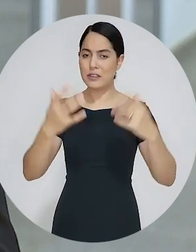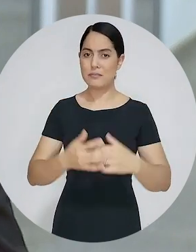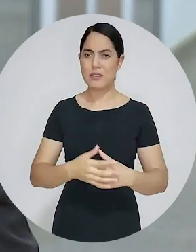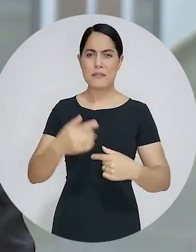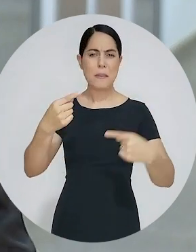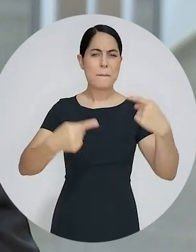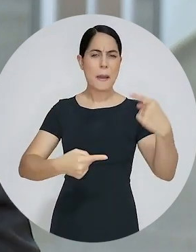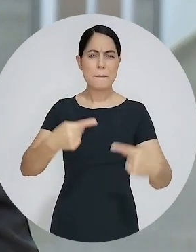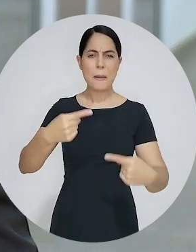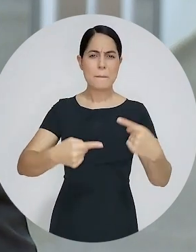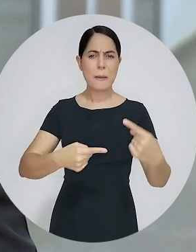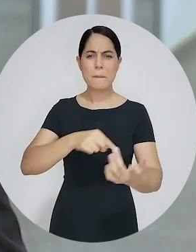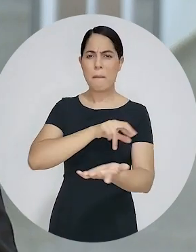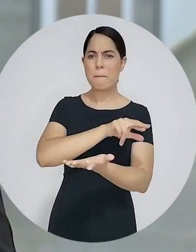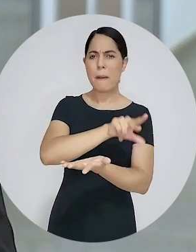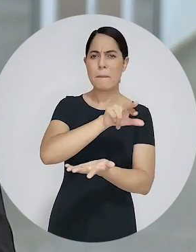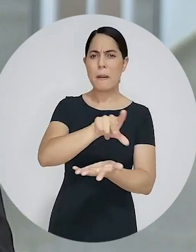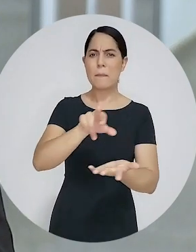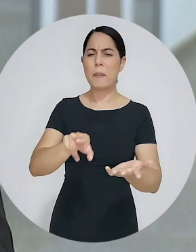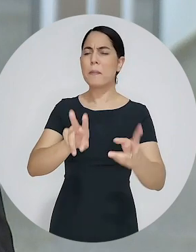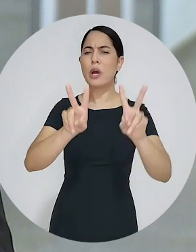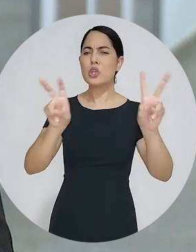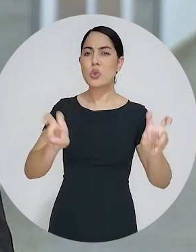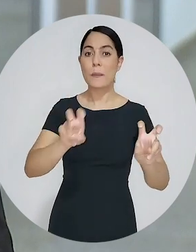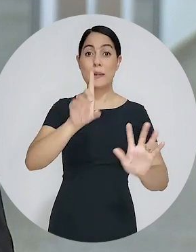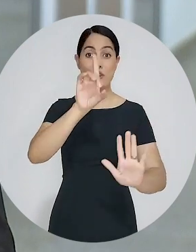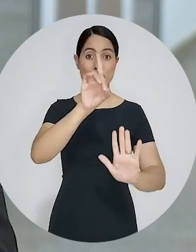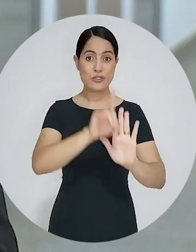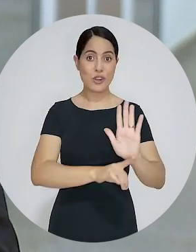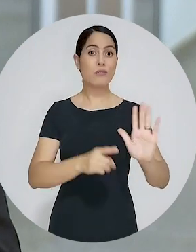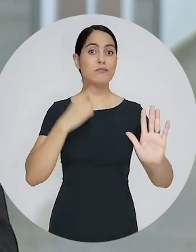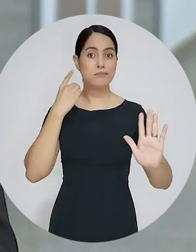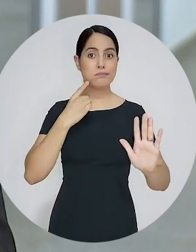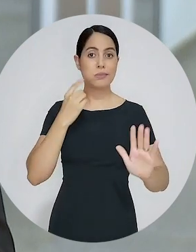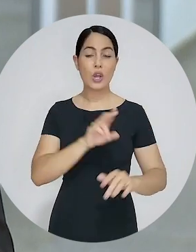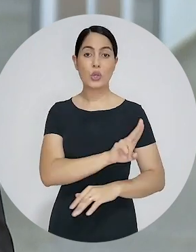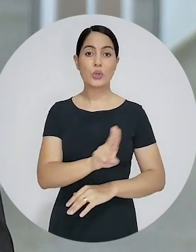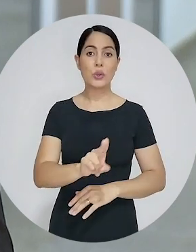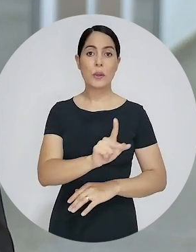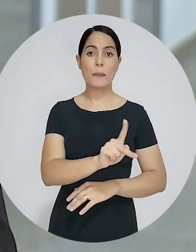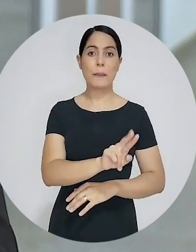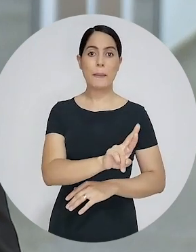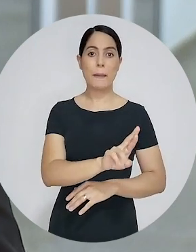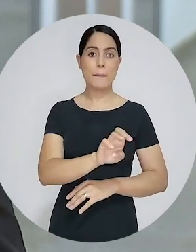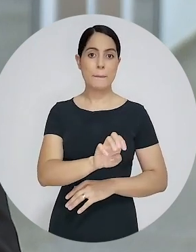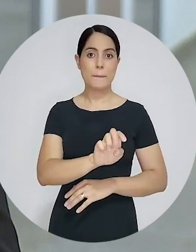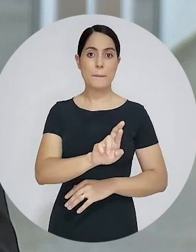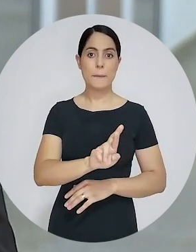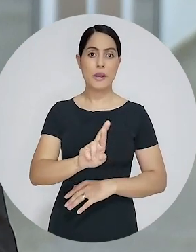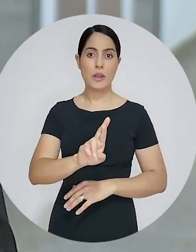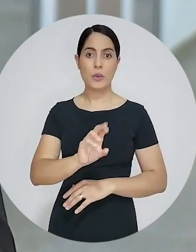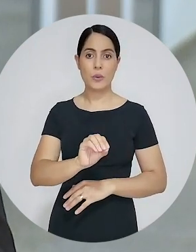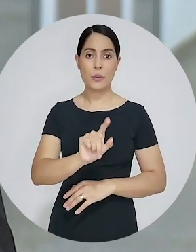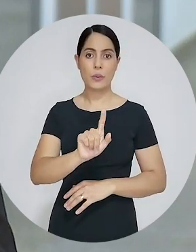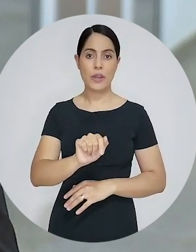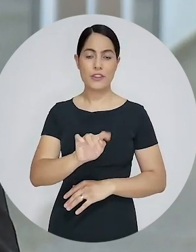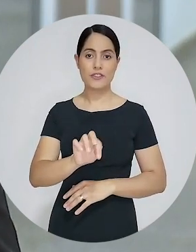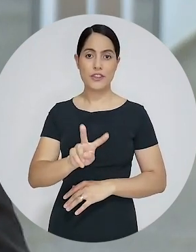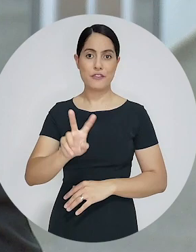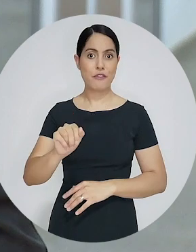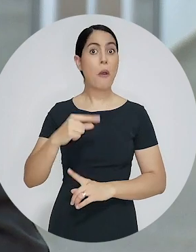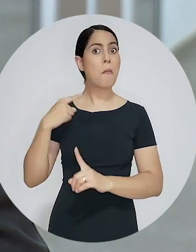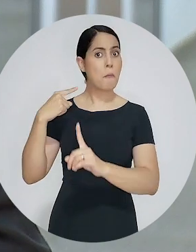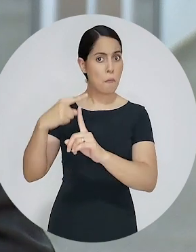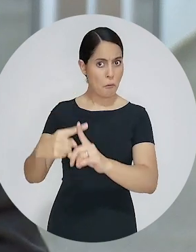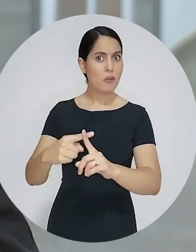e mesas de debate que discutiram diferentes aspectos das prerrogativas da advocacia. Um encontro positivo e